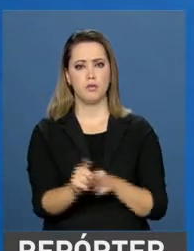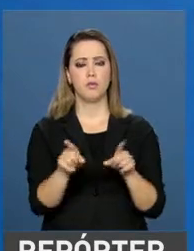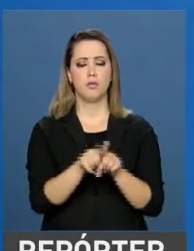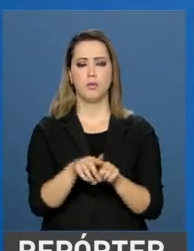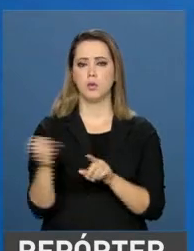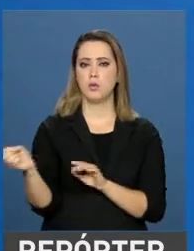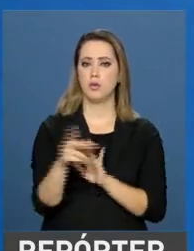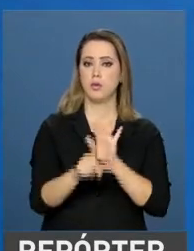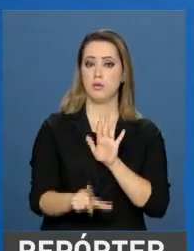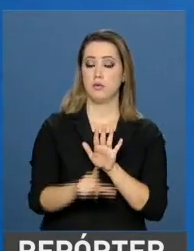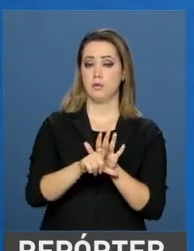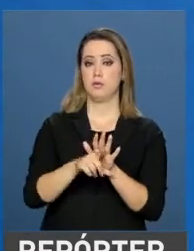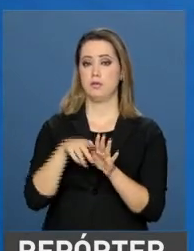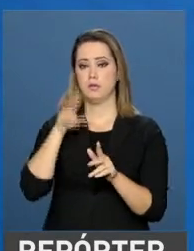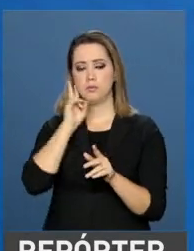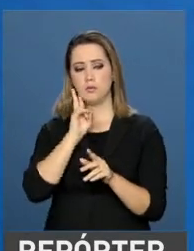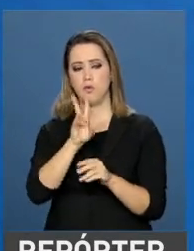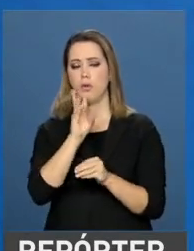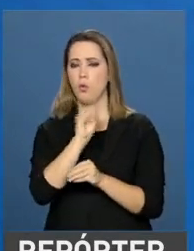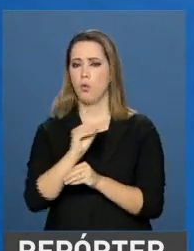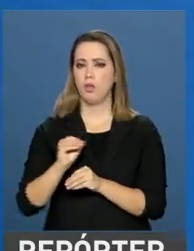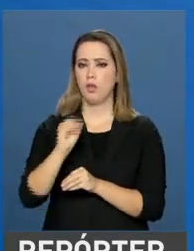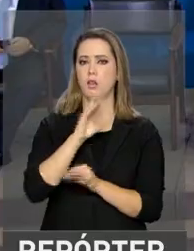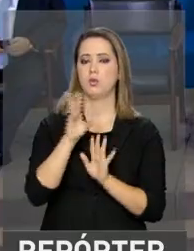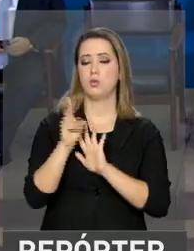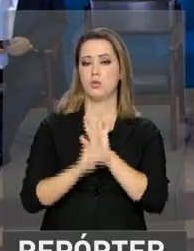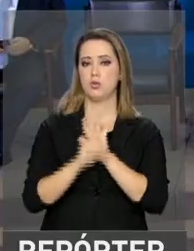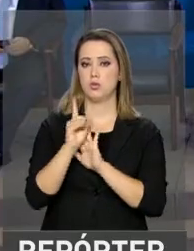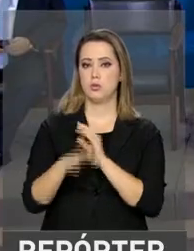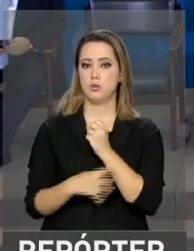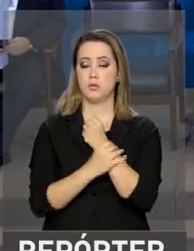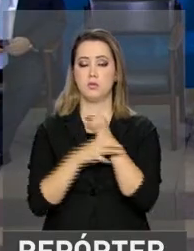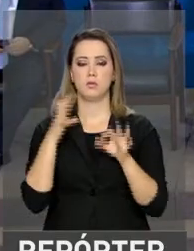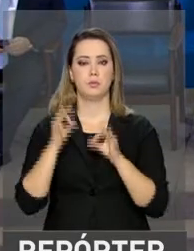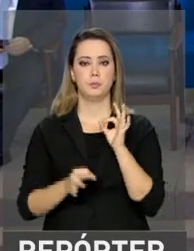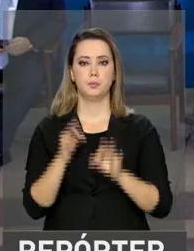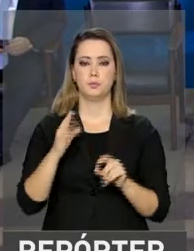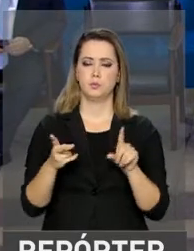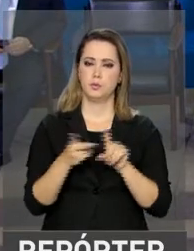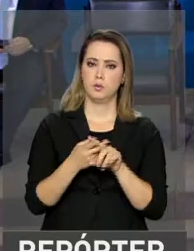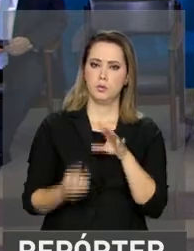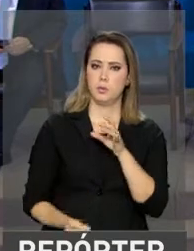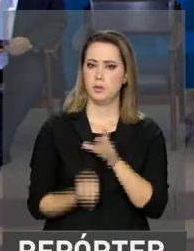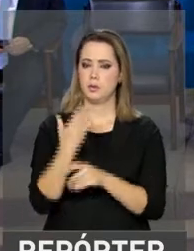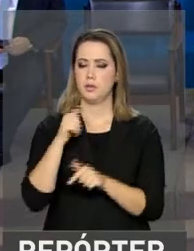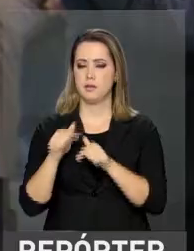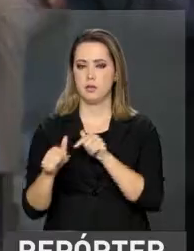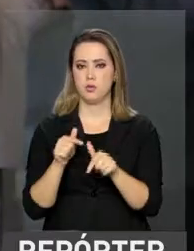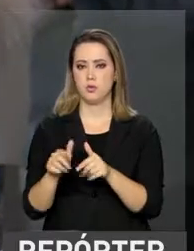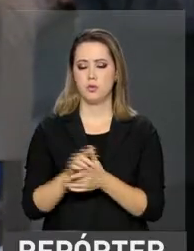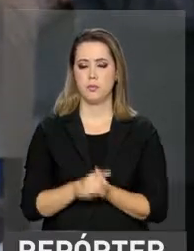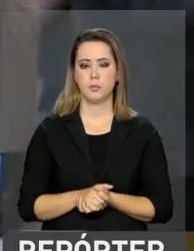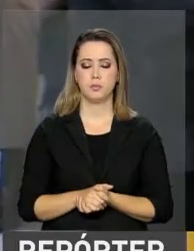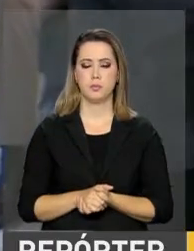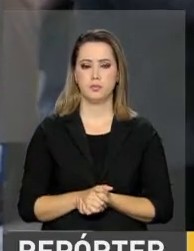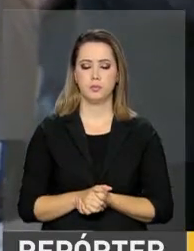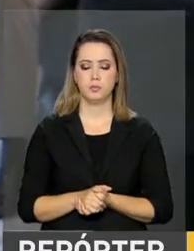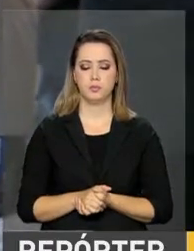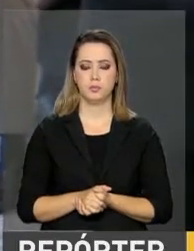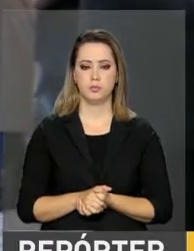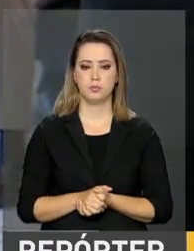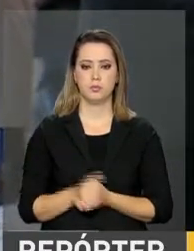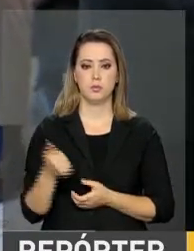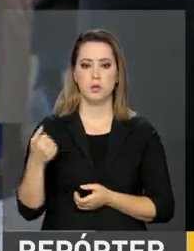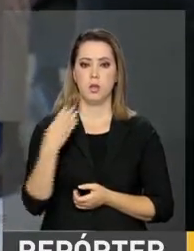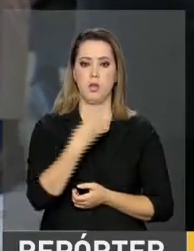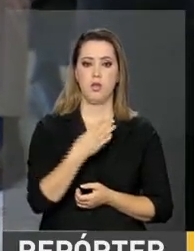feita levando em conta a preservação de direitos a segurança jurídica ea geração de empregos 14 milhões